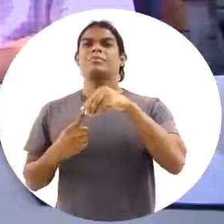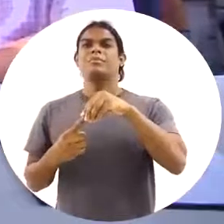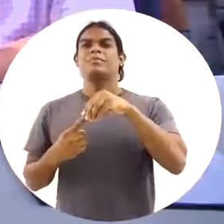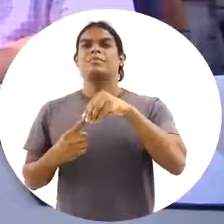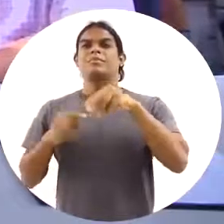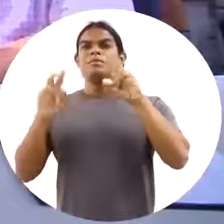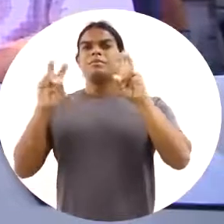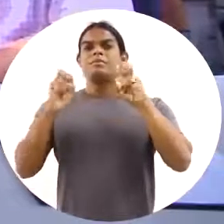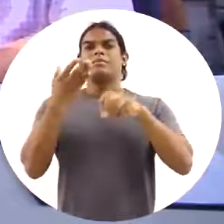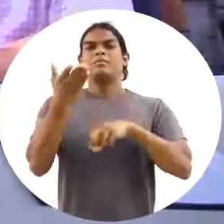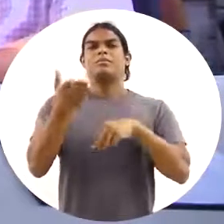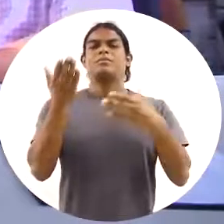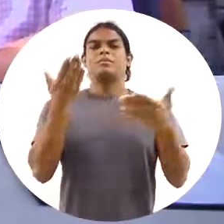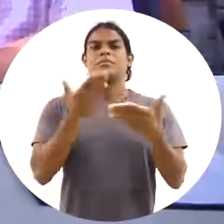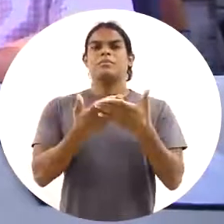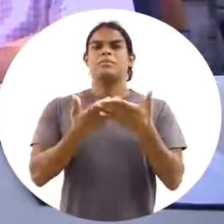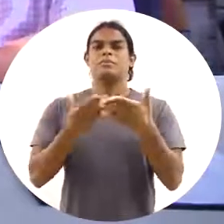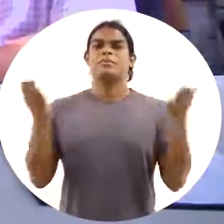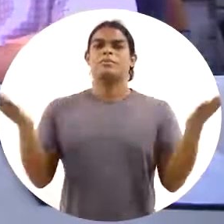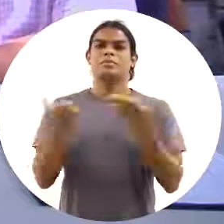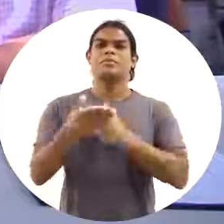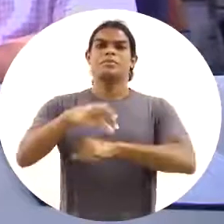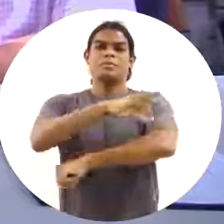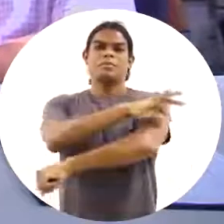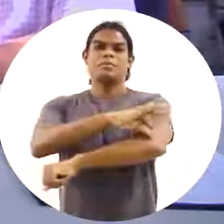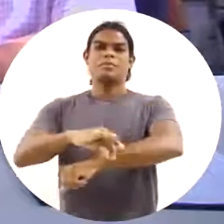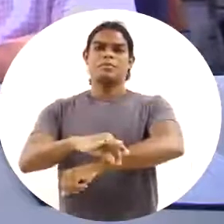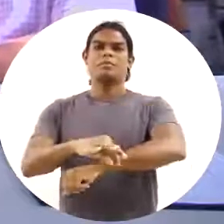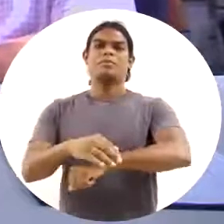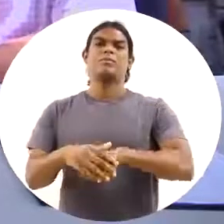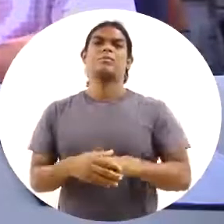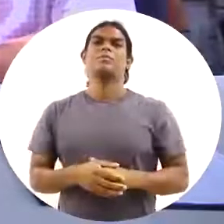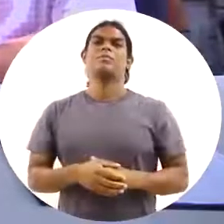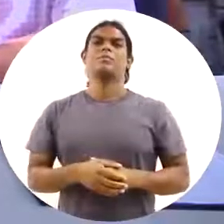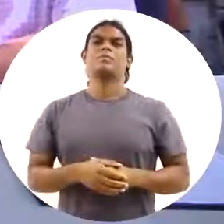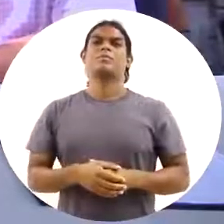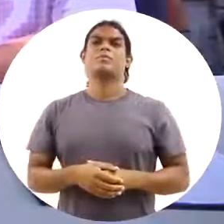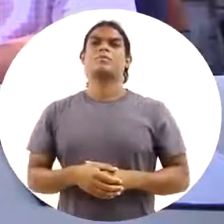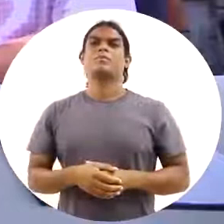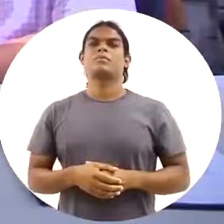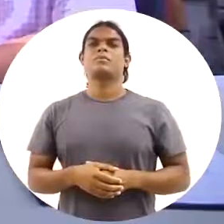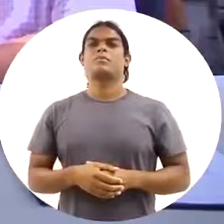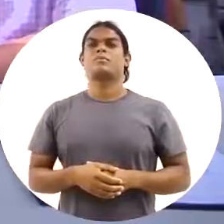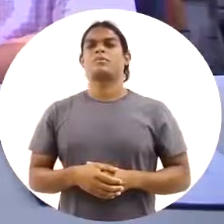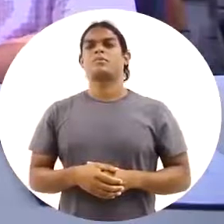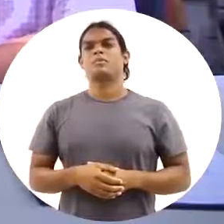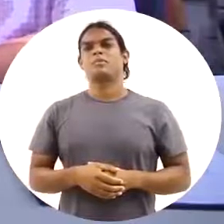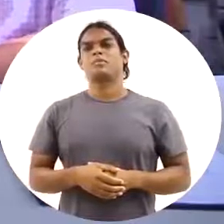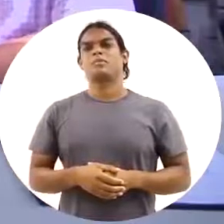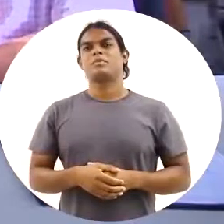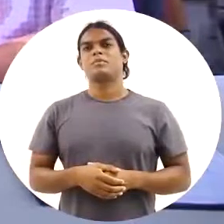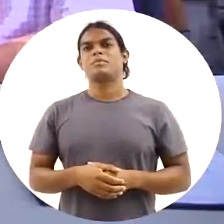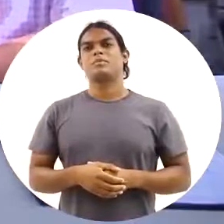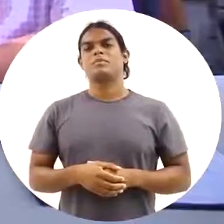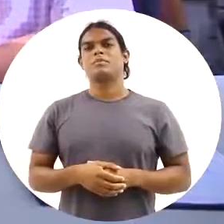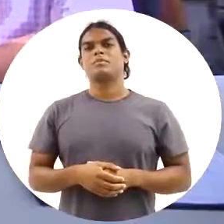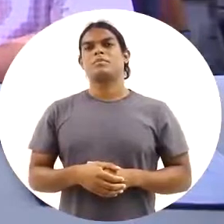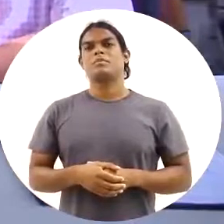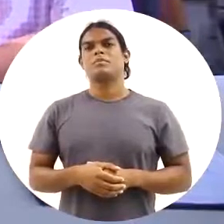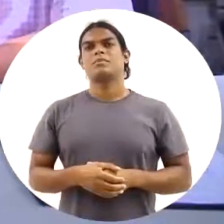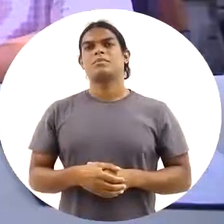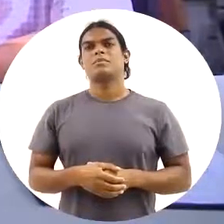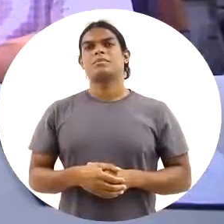ponto, para vocês que estão ingressando agora, né, num momento tão delicado, planetário, né, que eu acho que